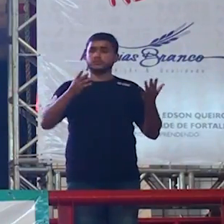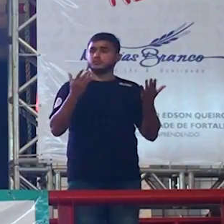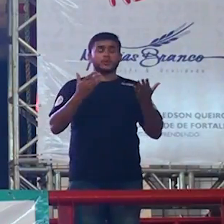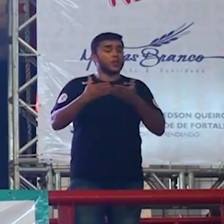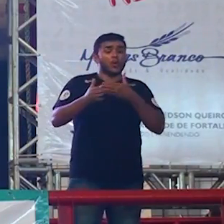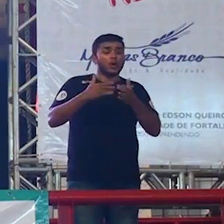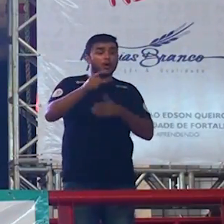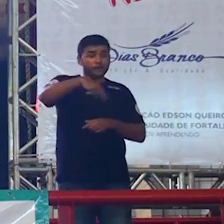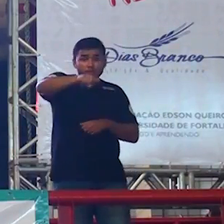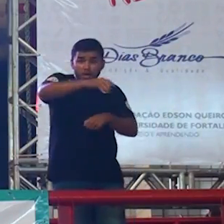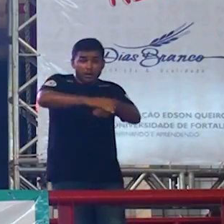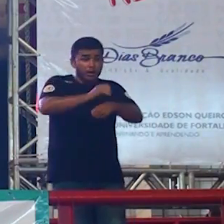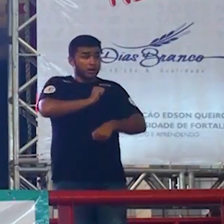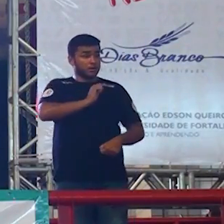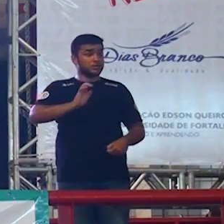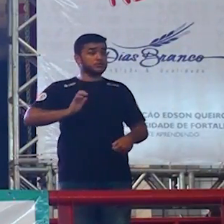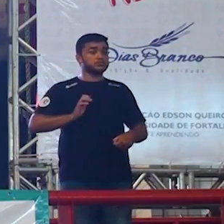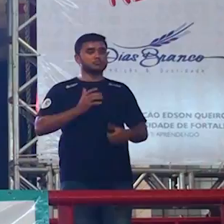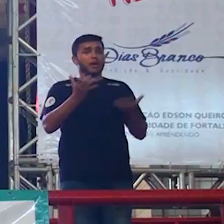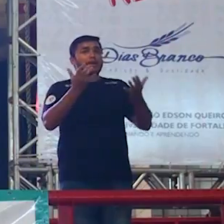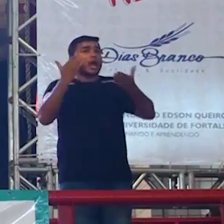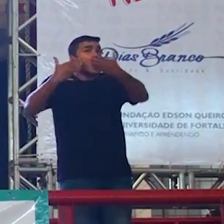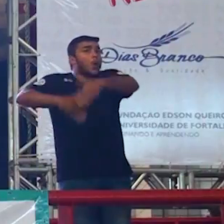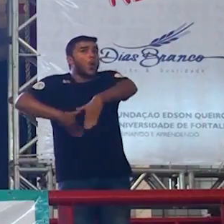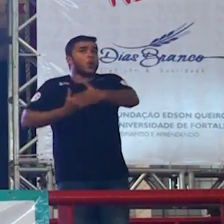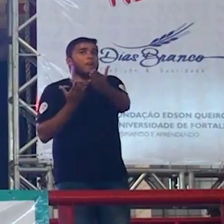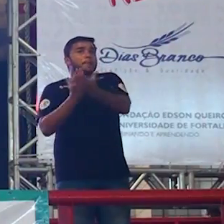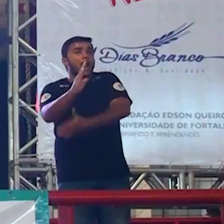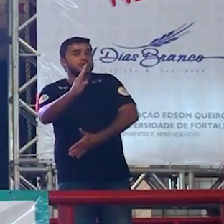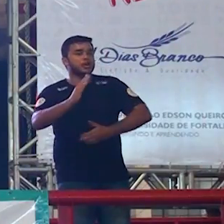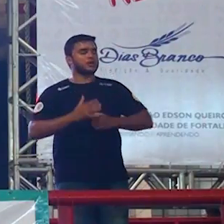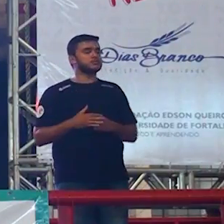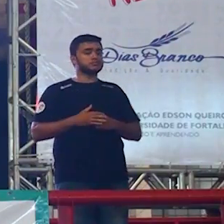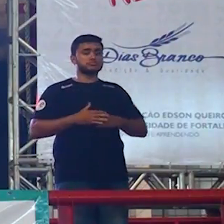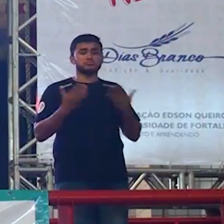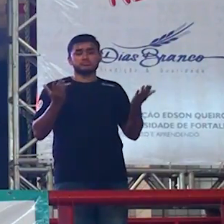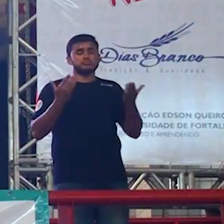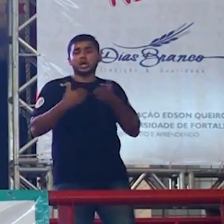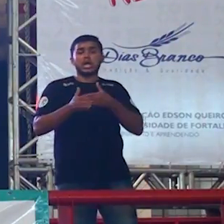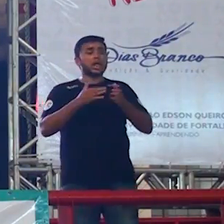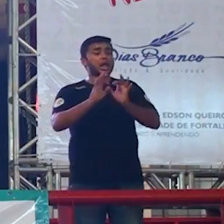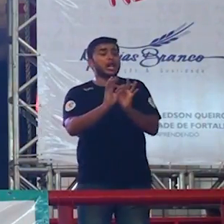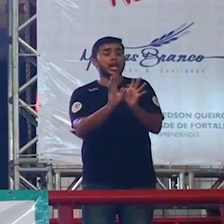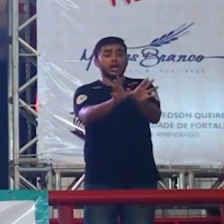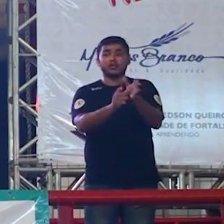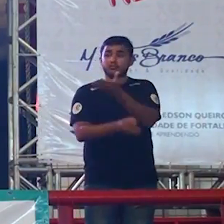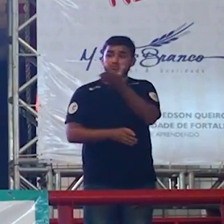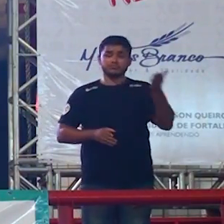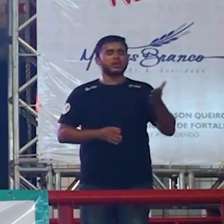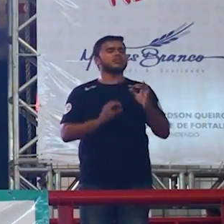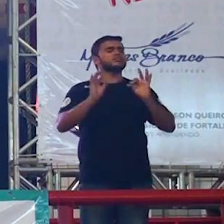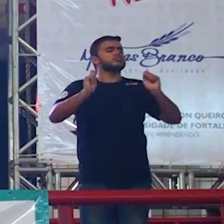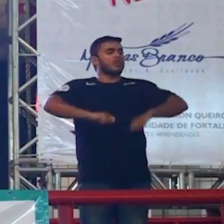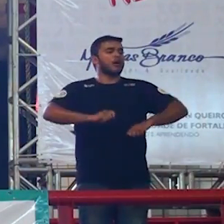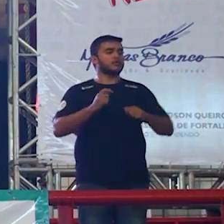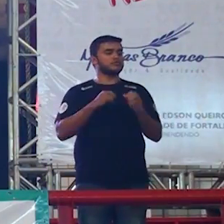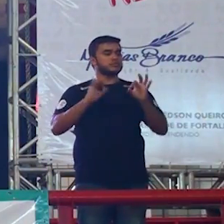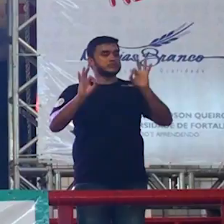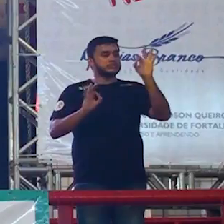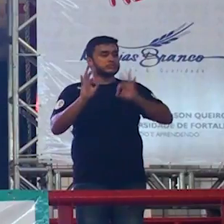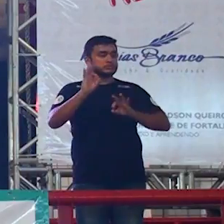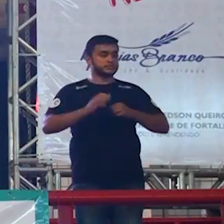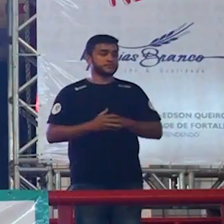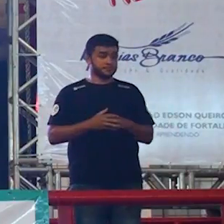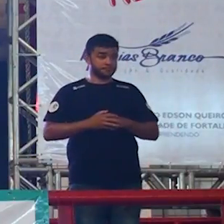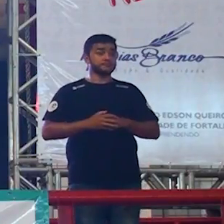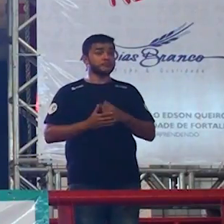preparação para o Enem, para concurso público. Preparação para a prova de mestrado, doutorado. Ou seja,